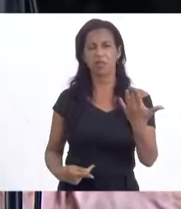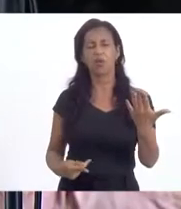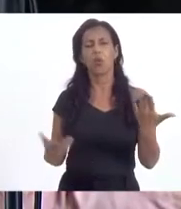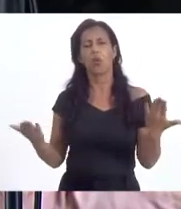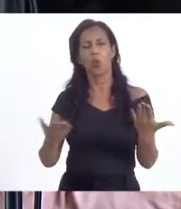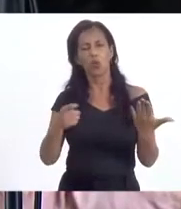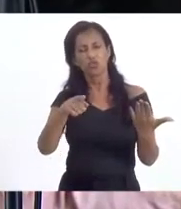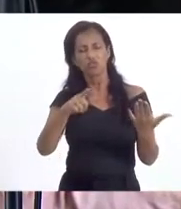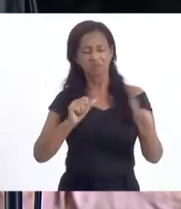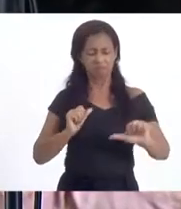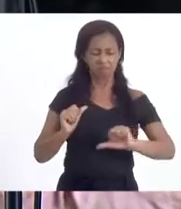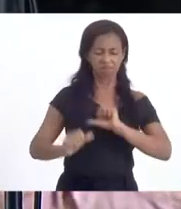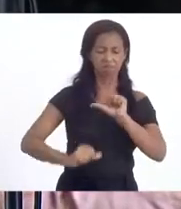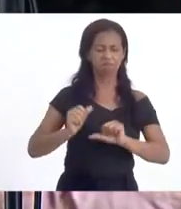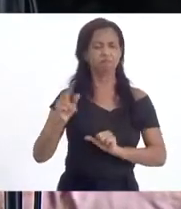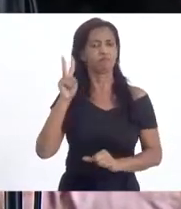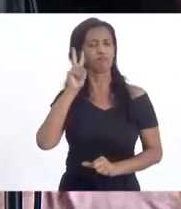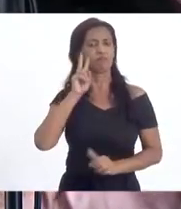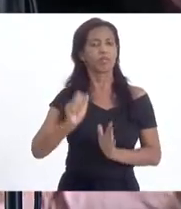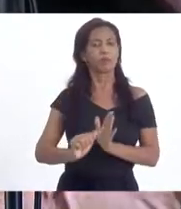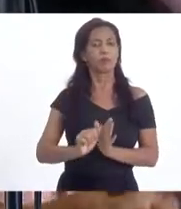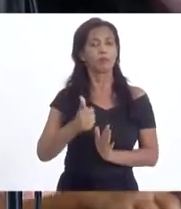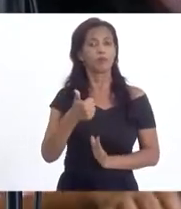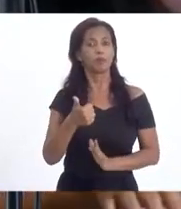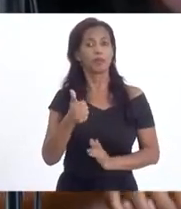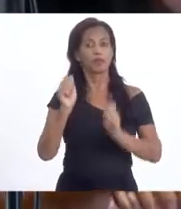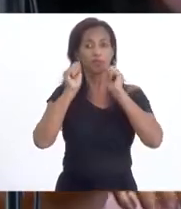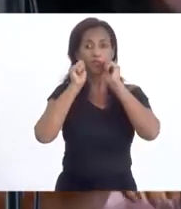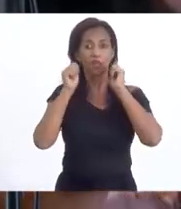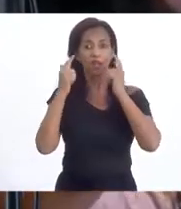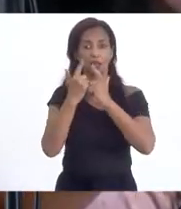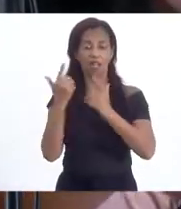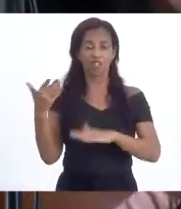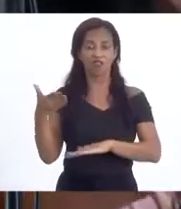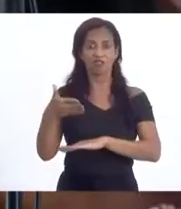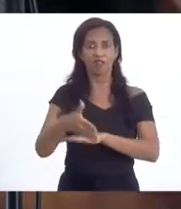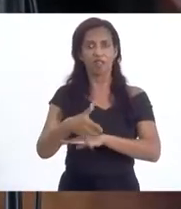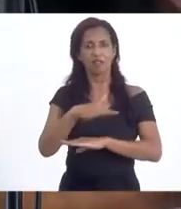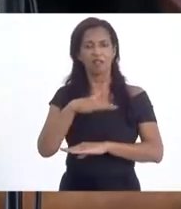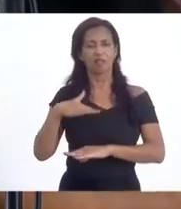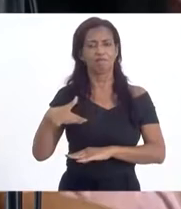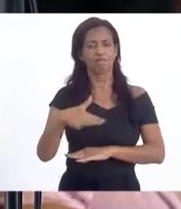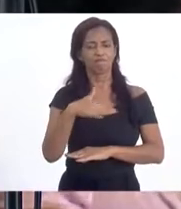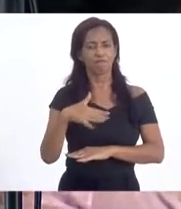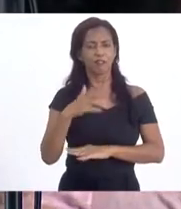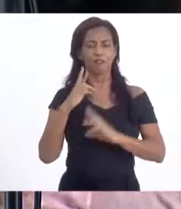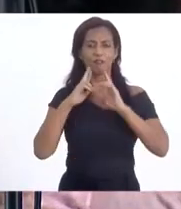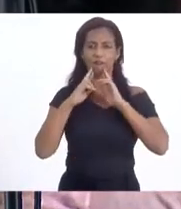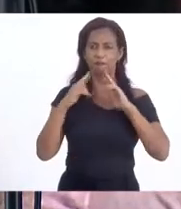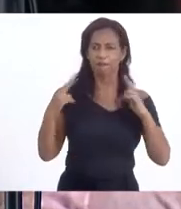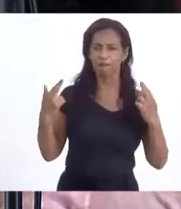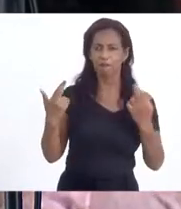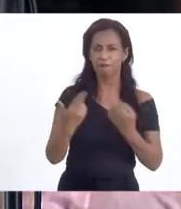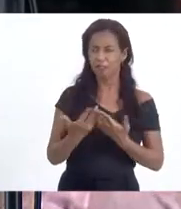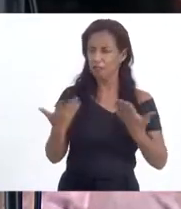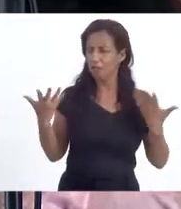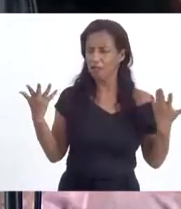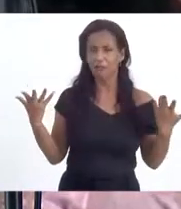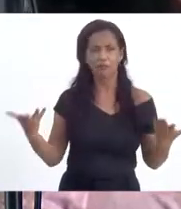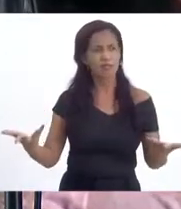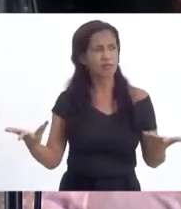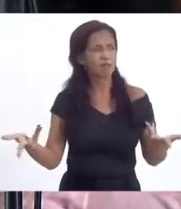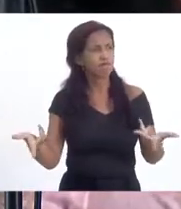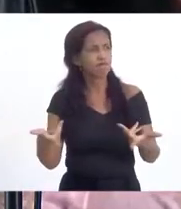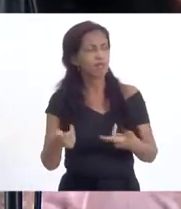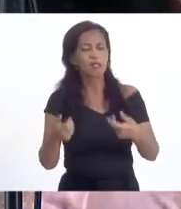faz história. É a primeira vez que a Alerj vem à nossa região, faz uma reunião deste tamanho e